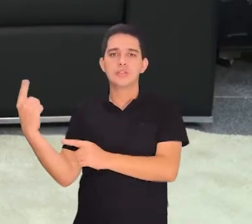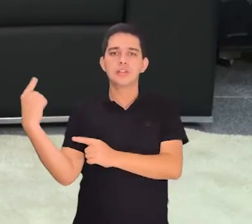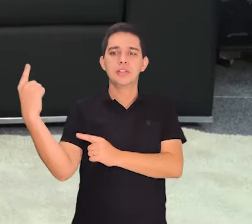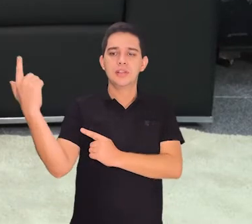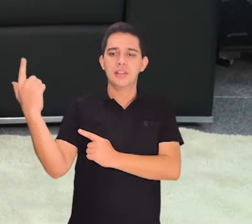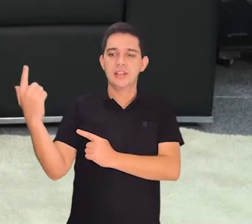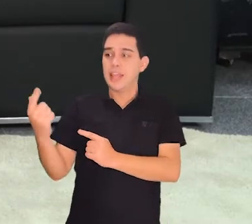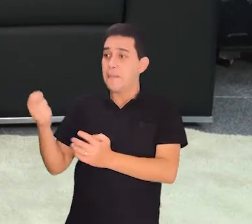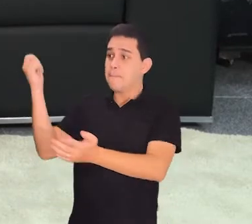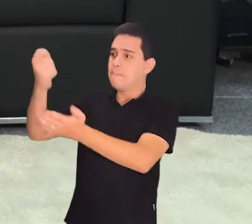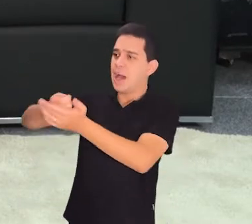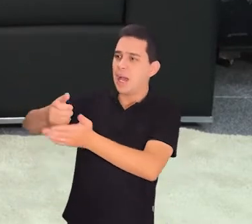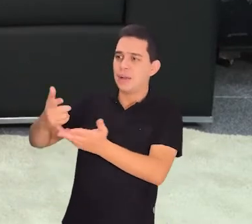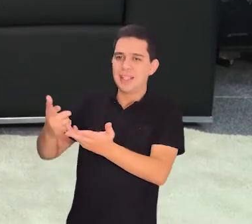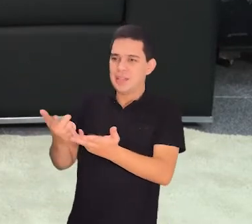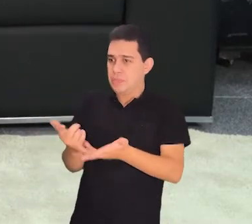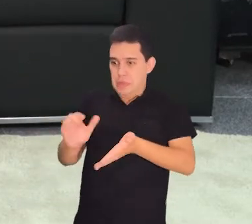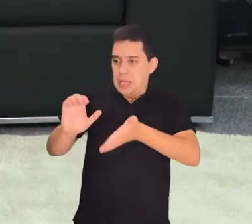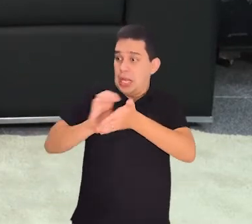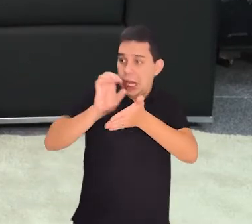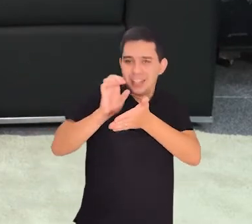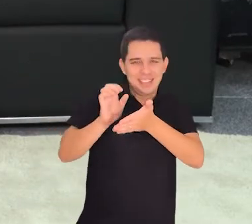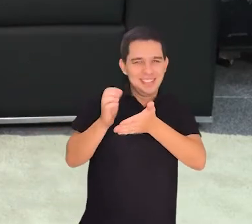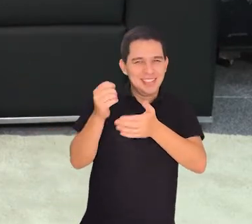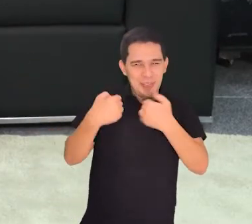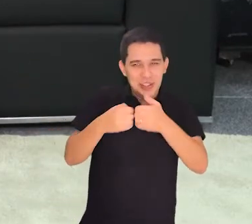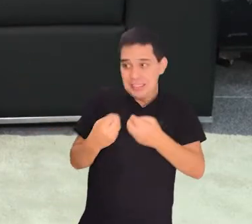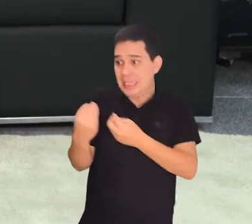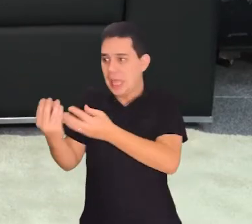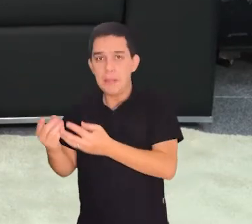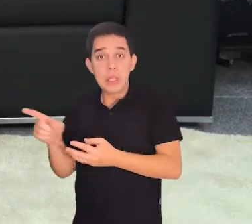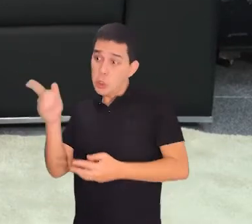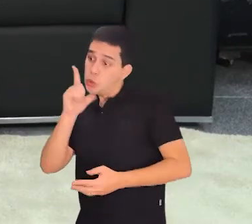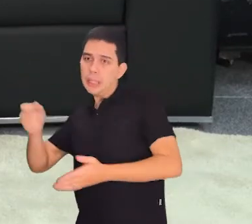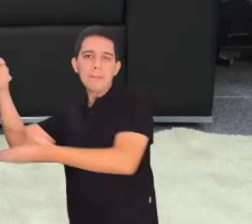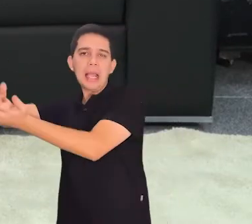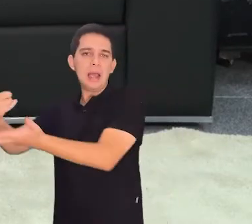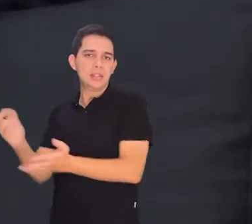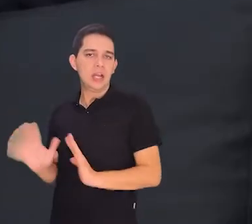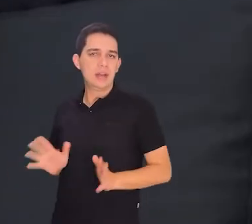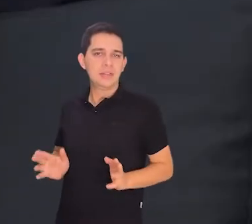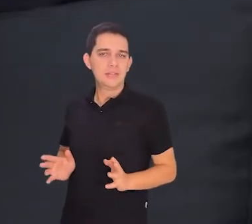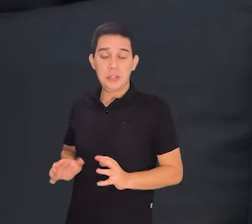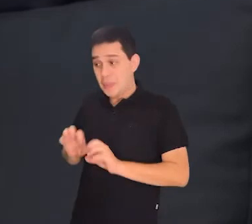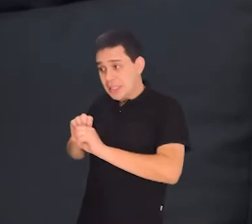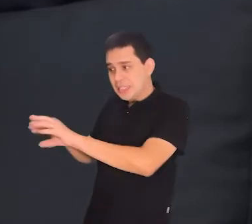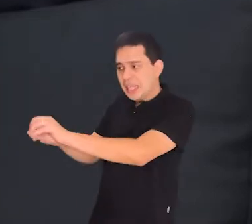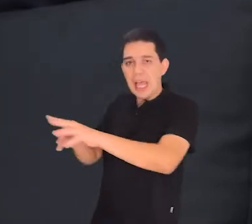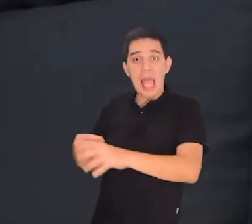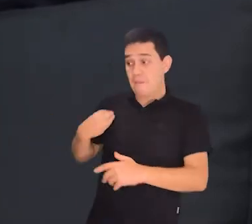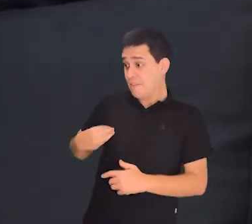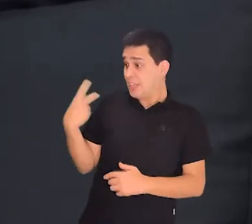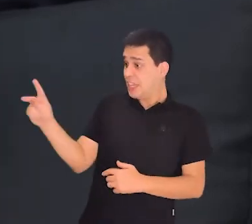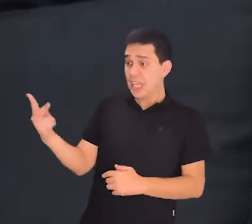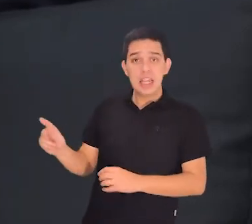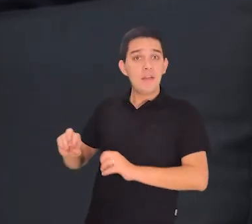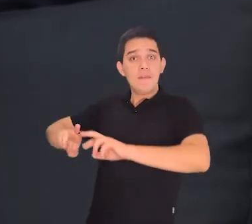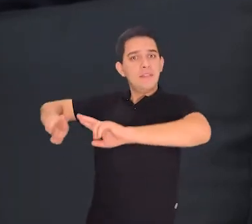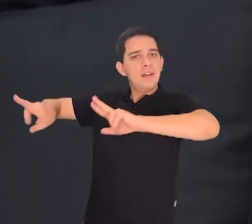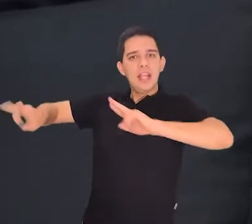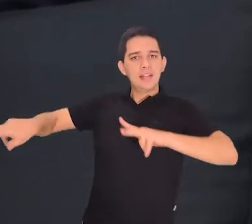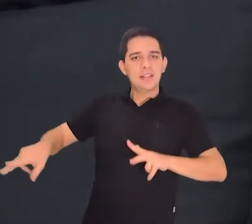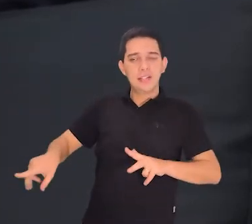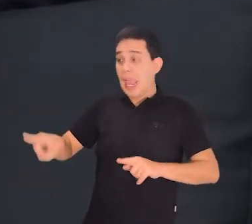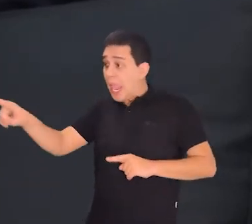inclusive pagar por aquilo. Então, sem contar que em termos de qualidade de vida, é outro cenário. Pessoas